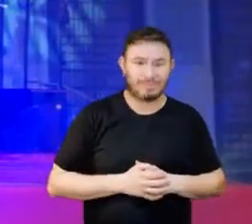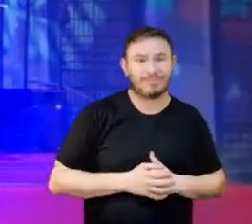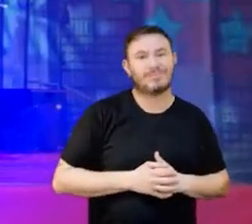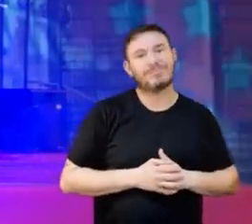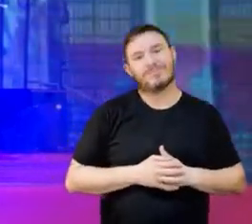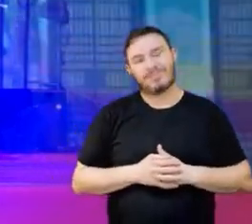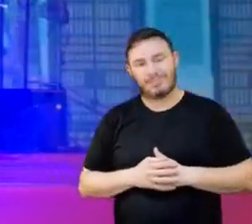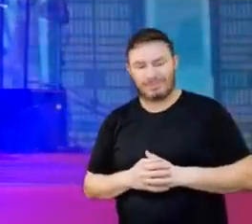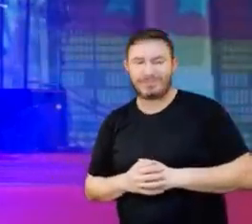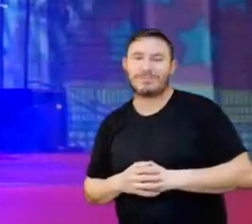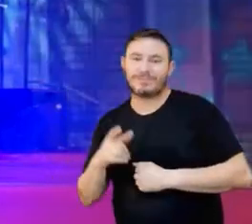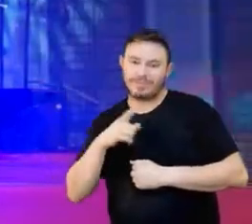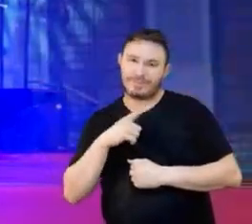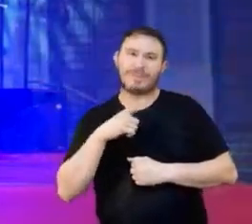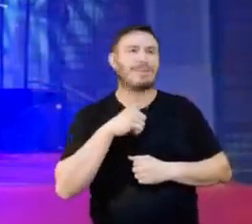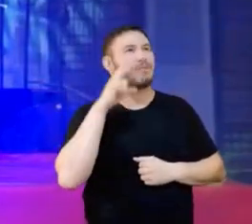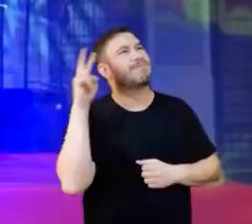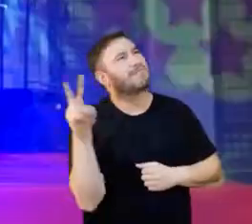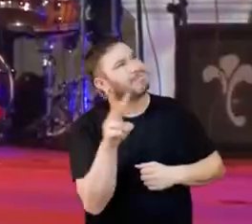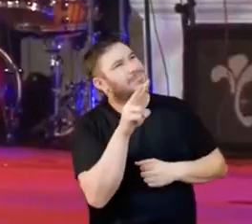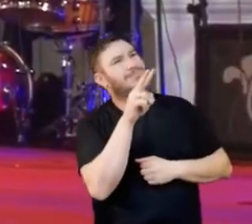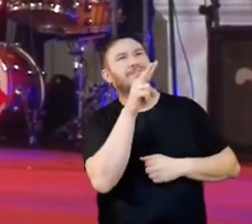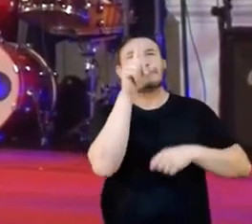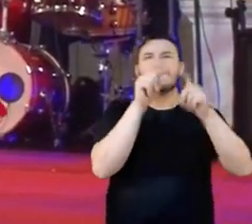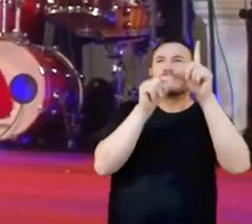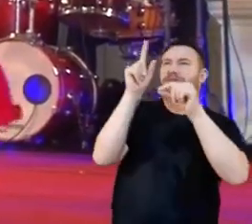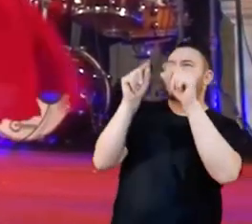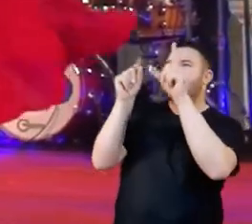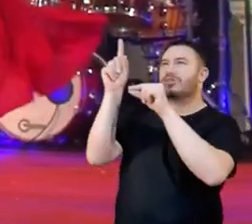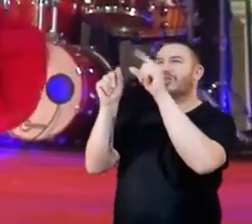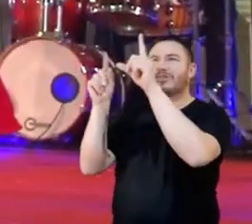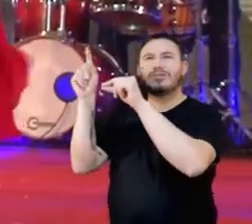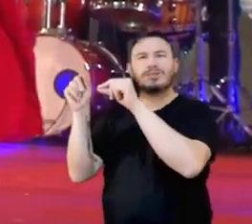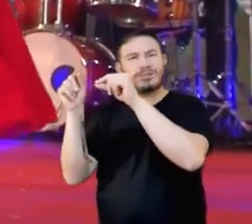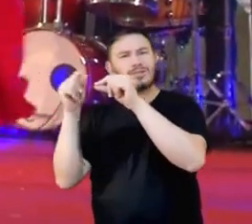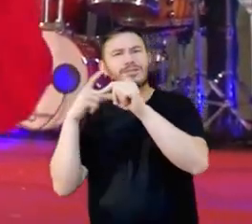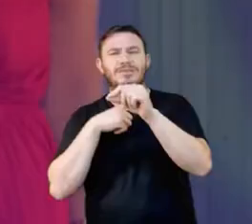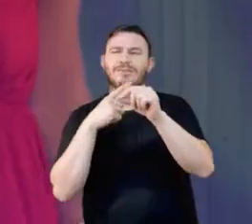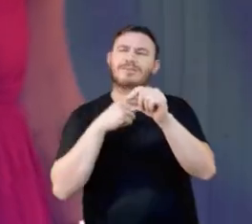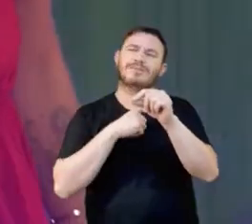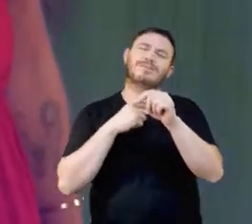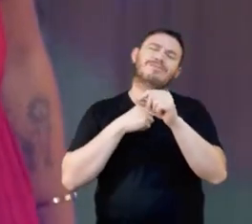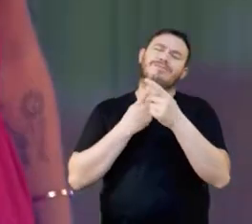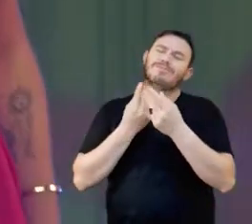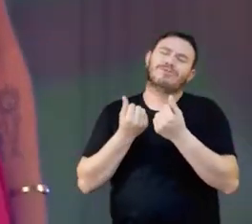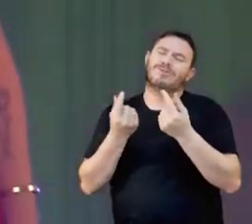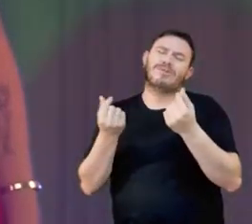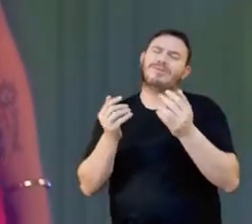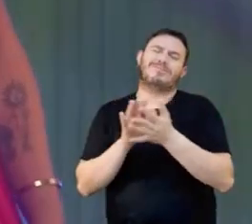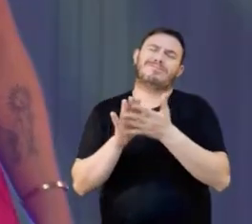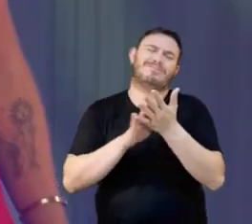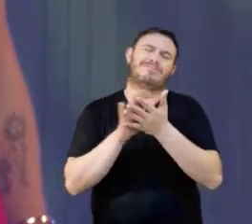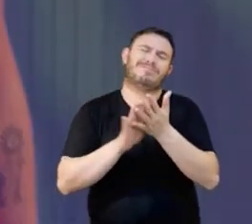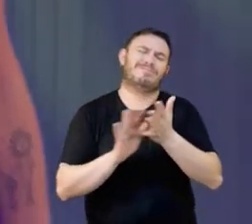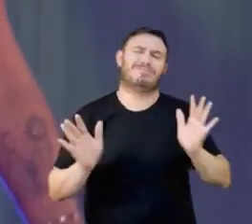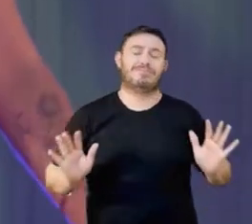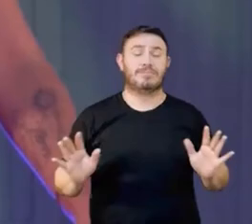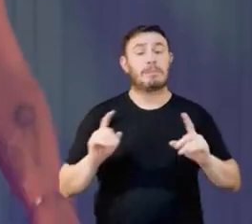Ora direis ouvir estrelas, certo perdeste o senso, e eu vos direi no